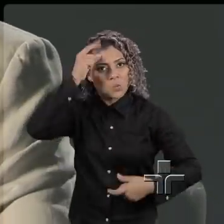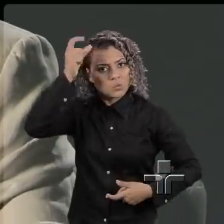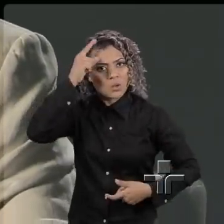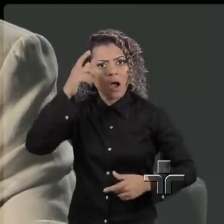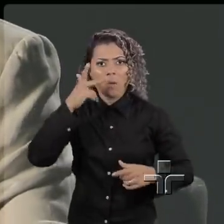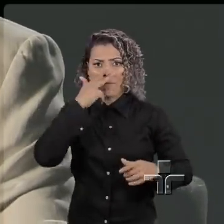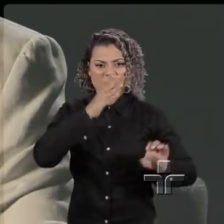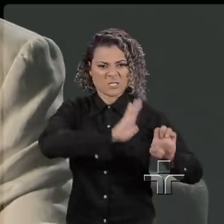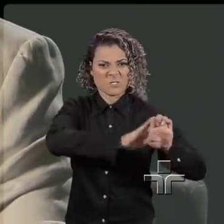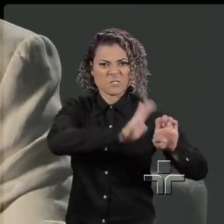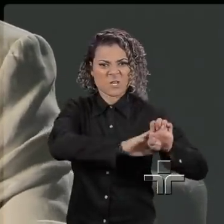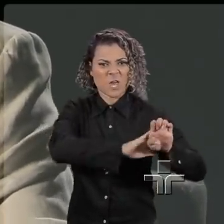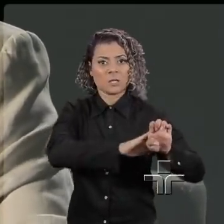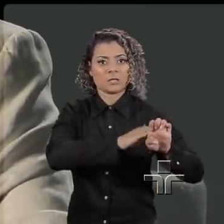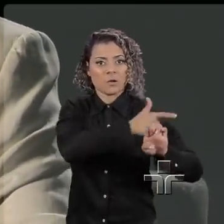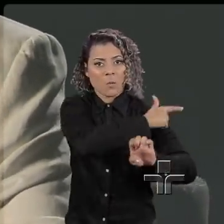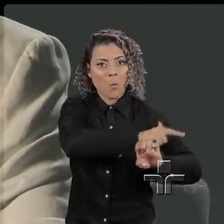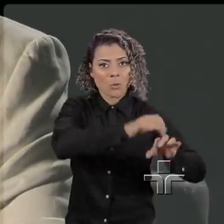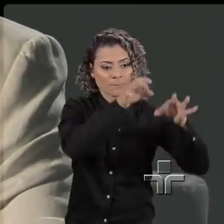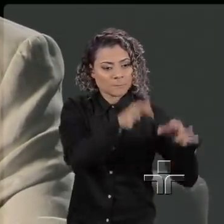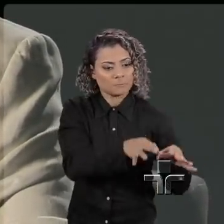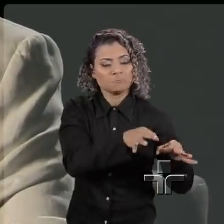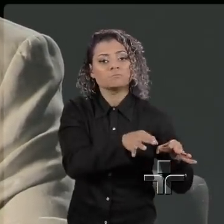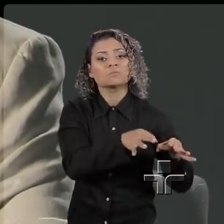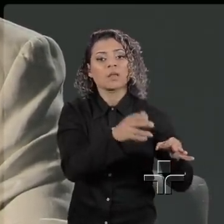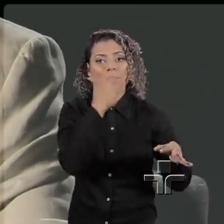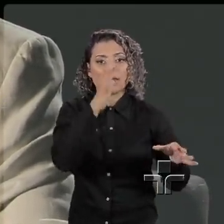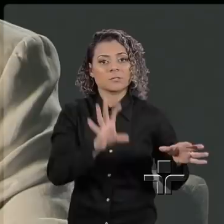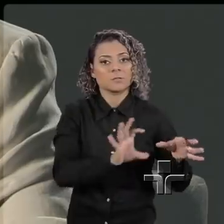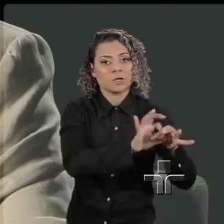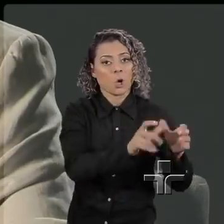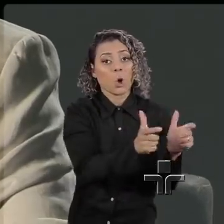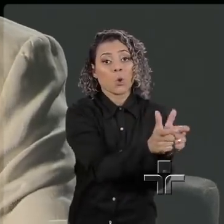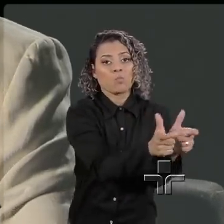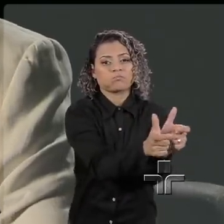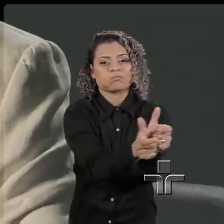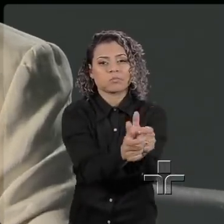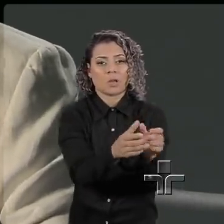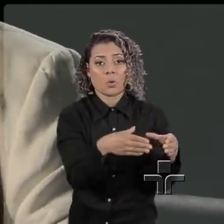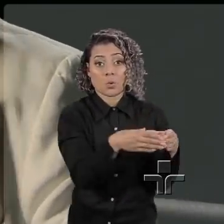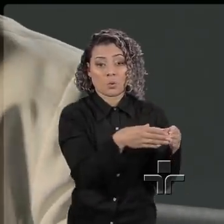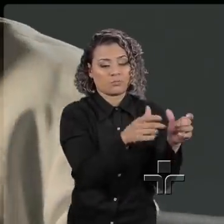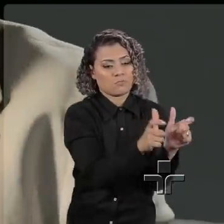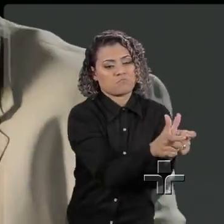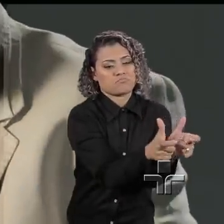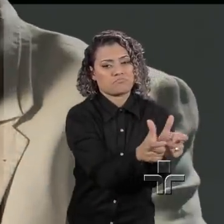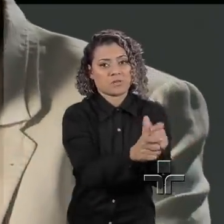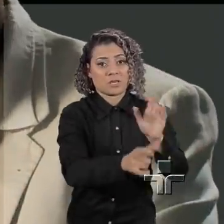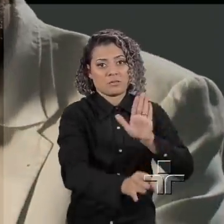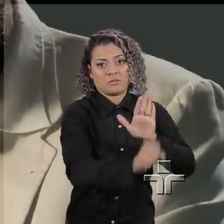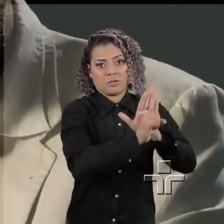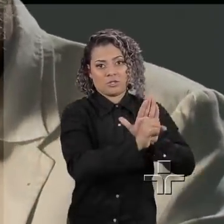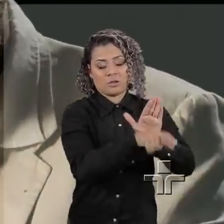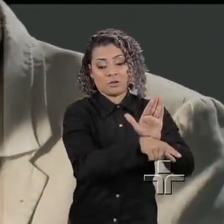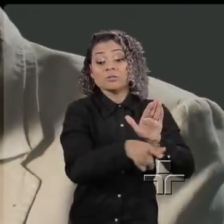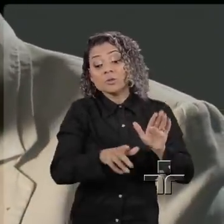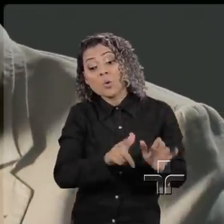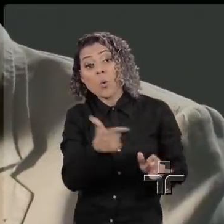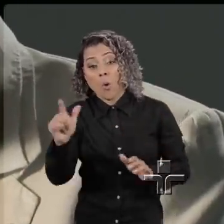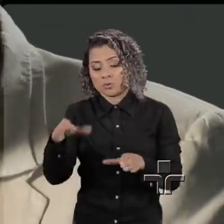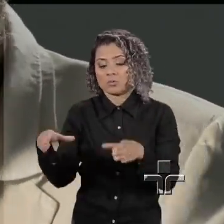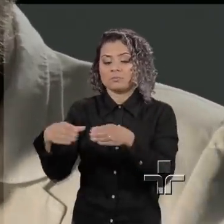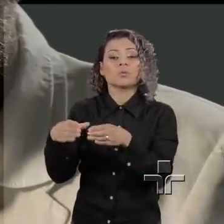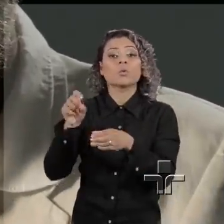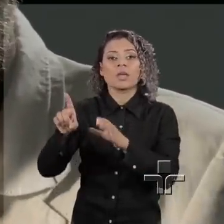certa esquerda de comportamento associado a grupos minoritários, identitários, como se fala, e do outro lado,